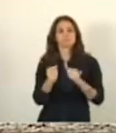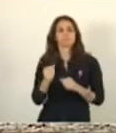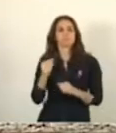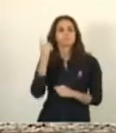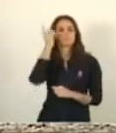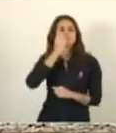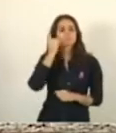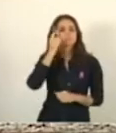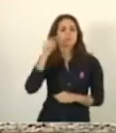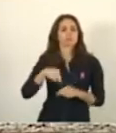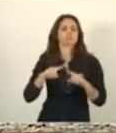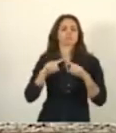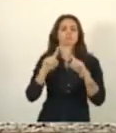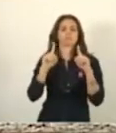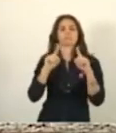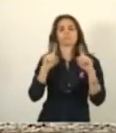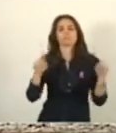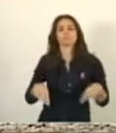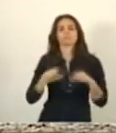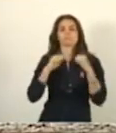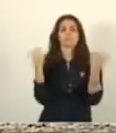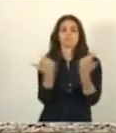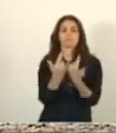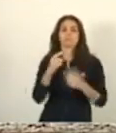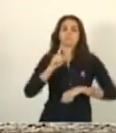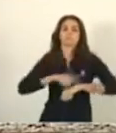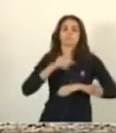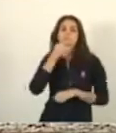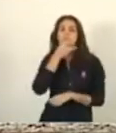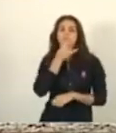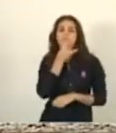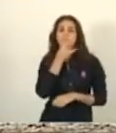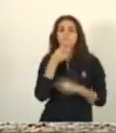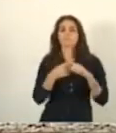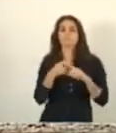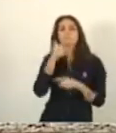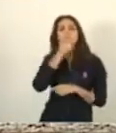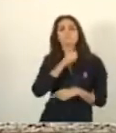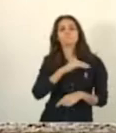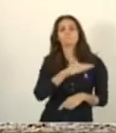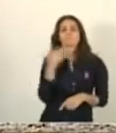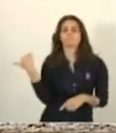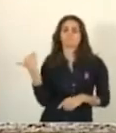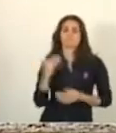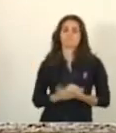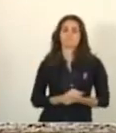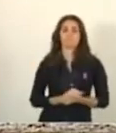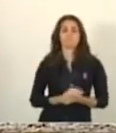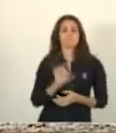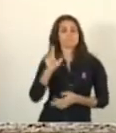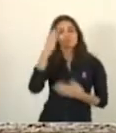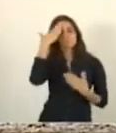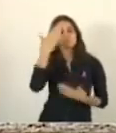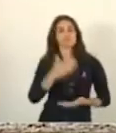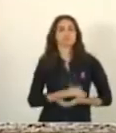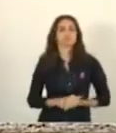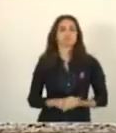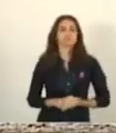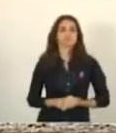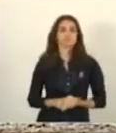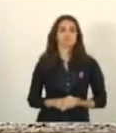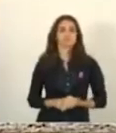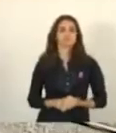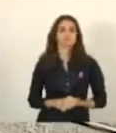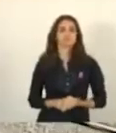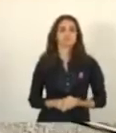servidores da Assembleia, por esse momento de tristeza e falecimento da dona Elzira. É isso, presidente. Obrigado. Obrigado,